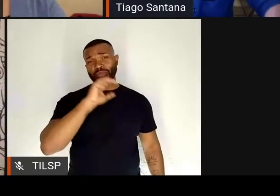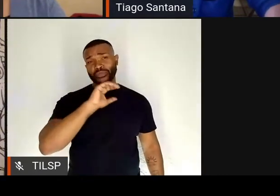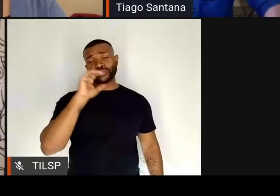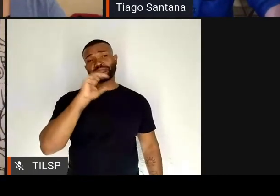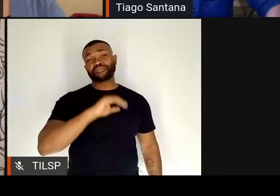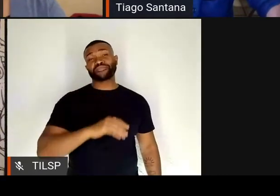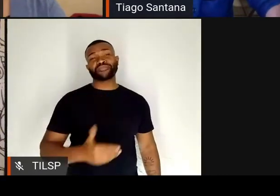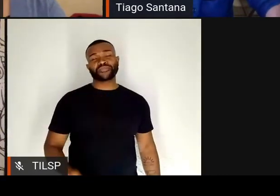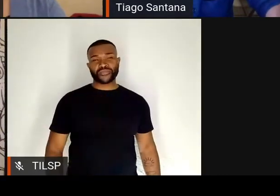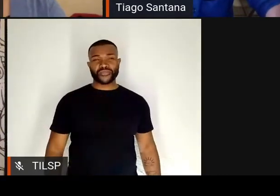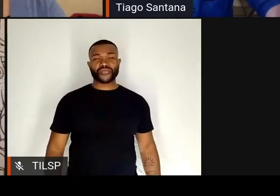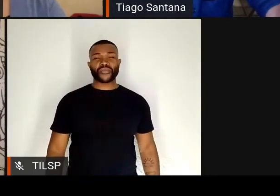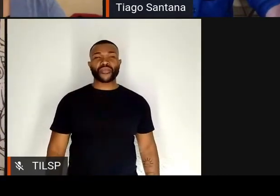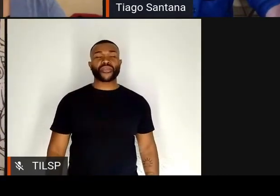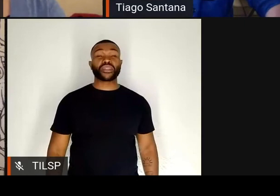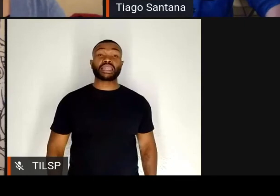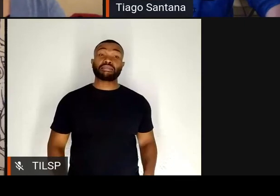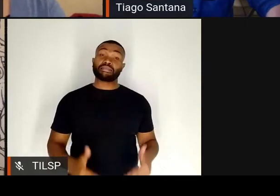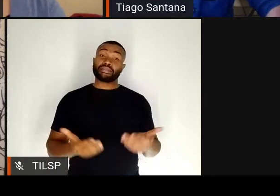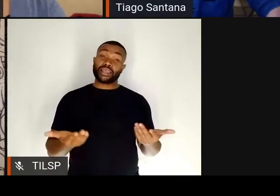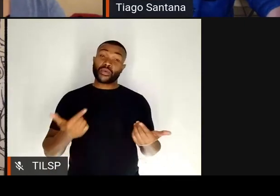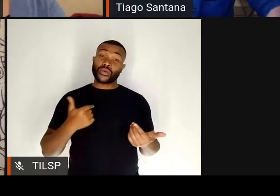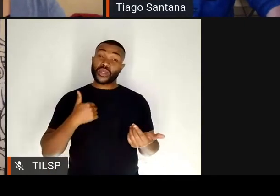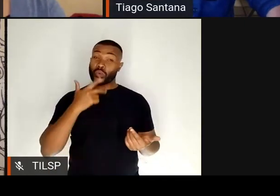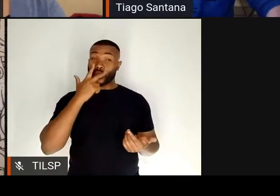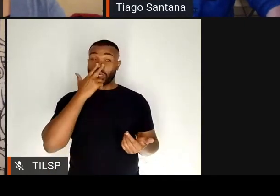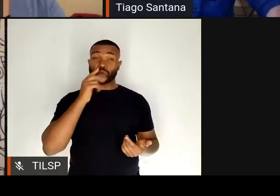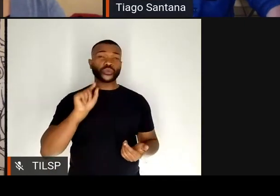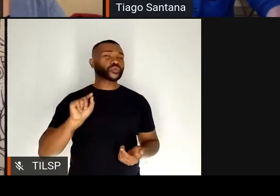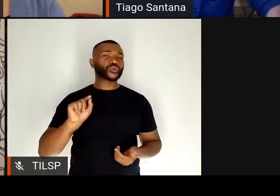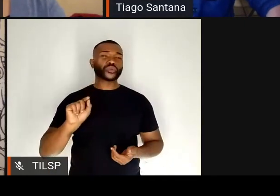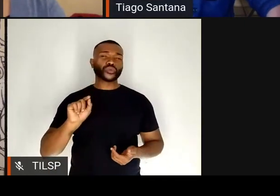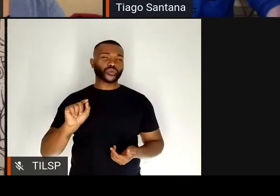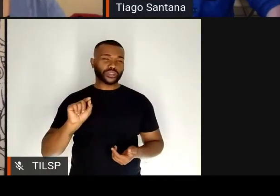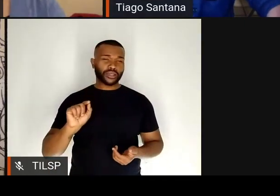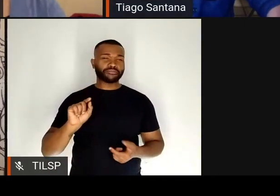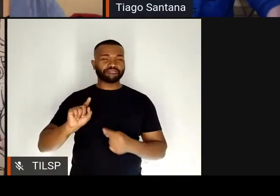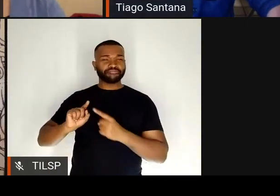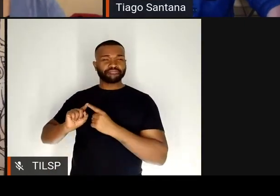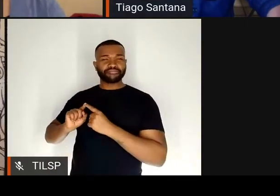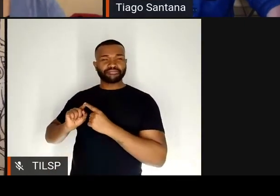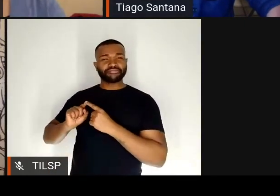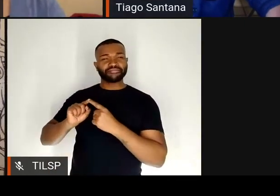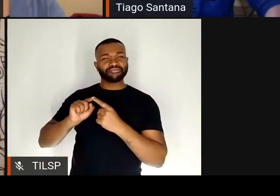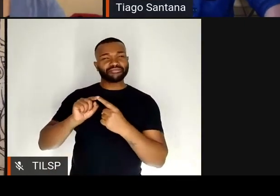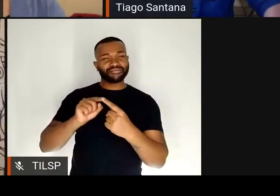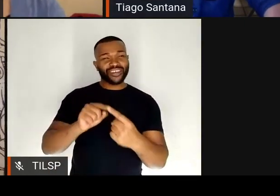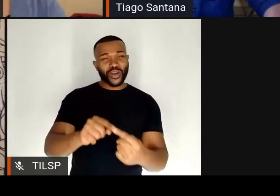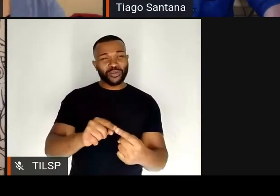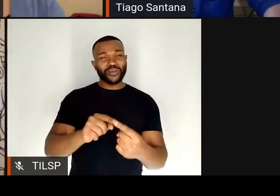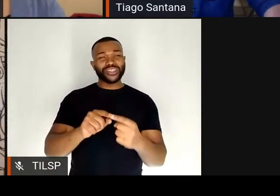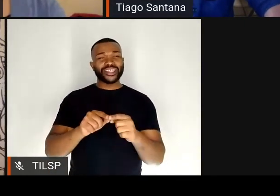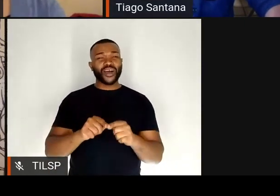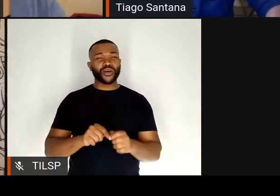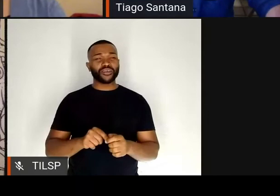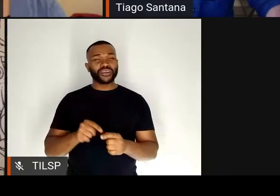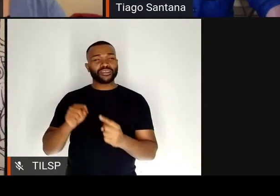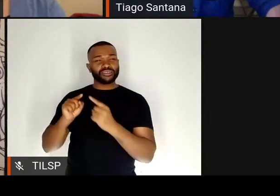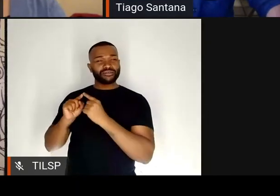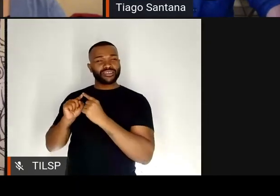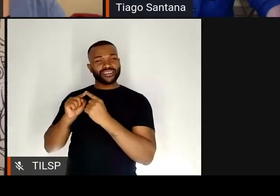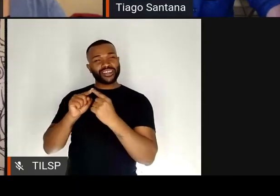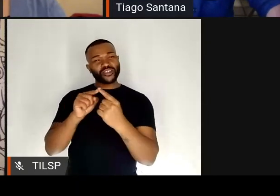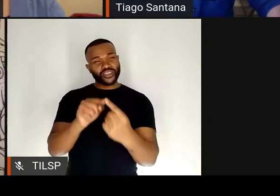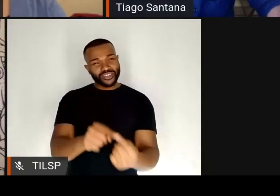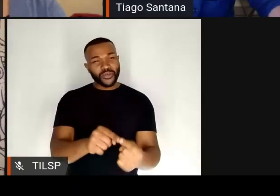é muito admirável, né, então eu acho que, nesse sentido, as questões continuam meio semelhantes,